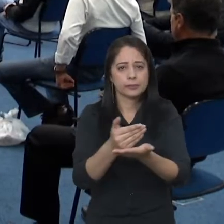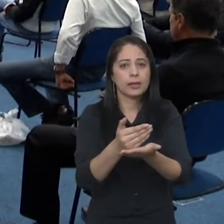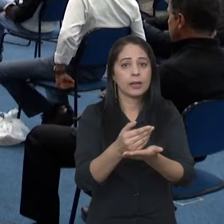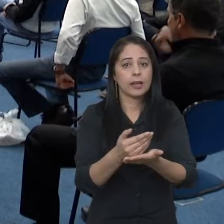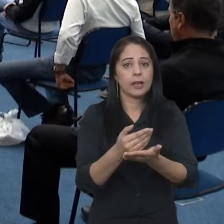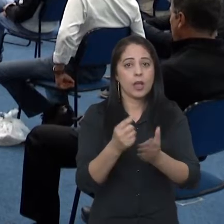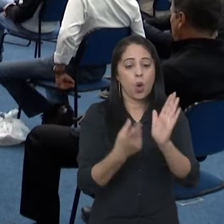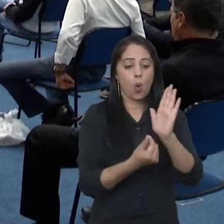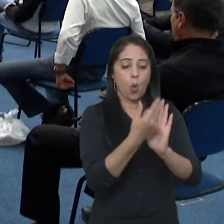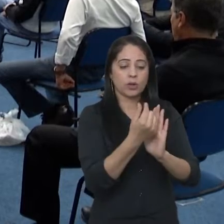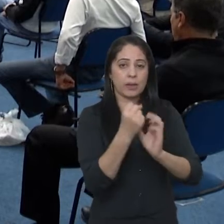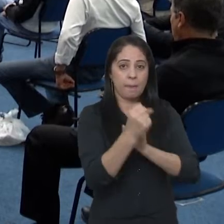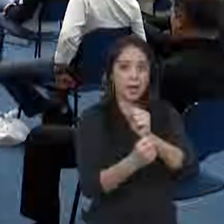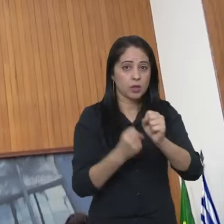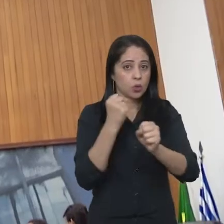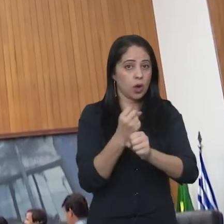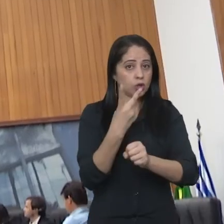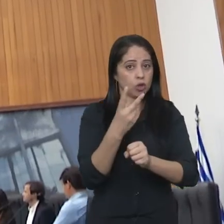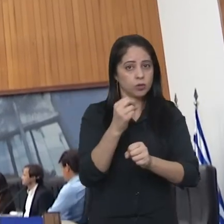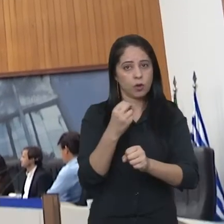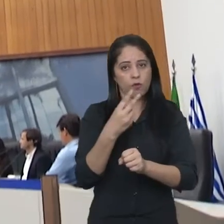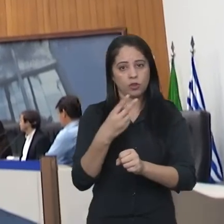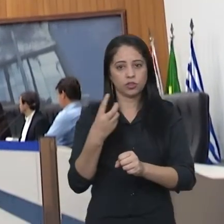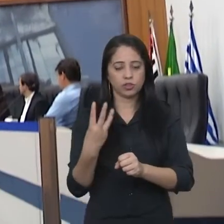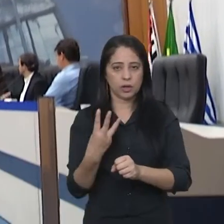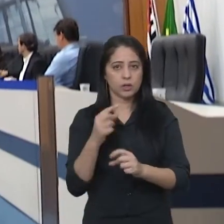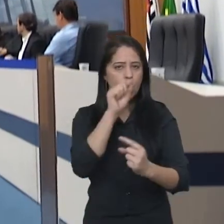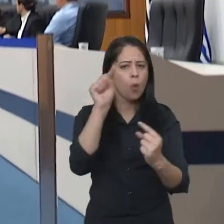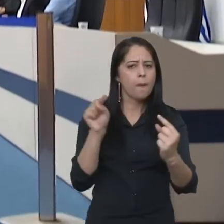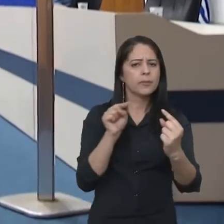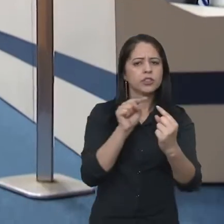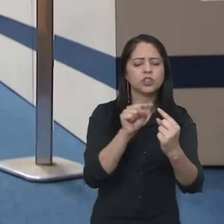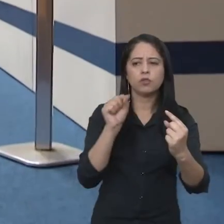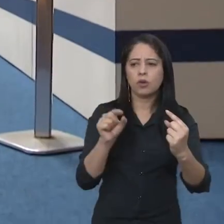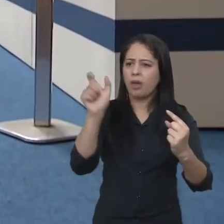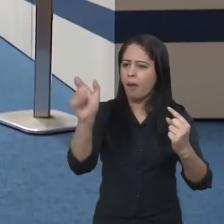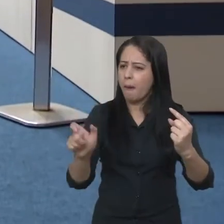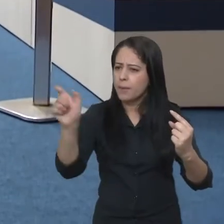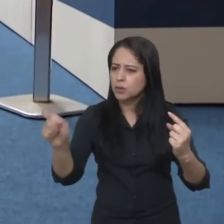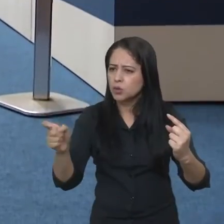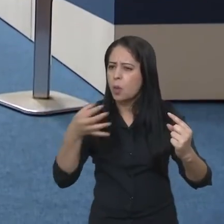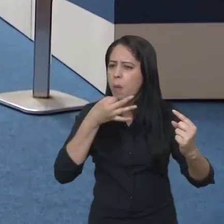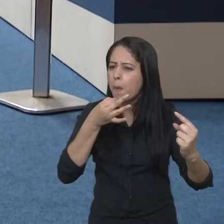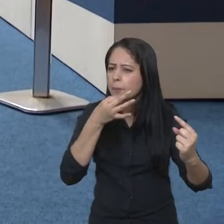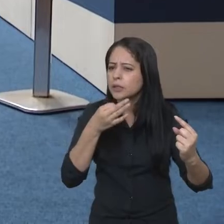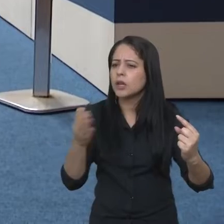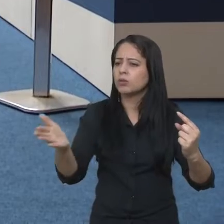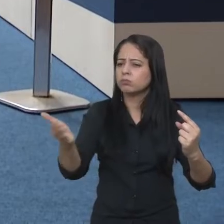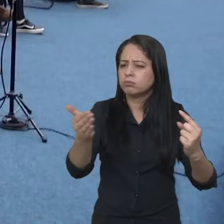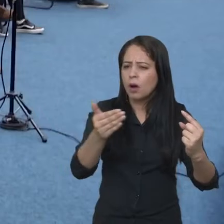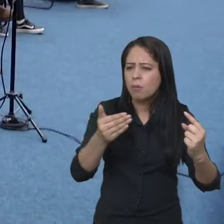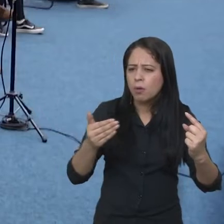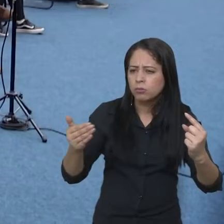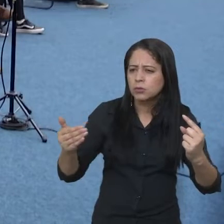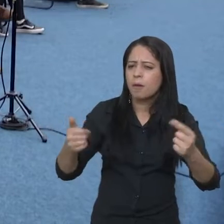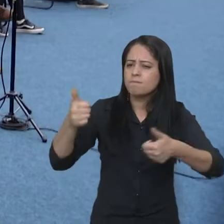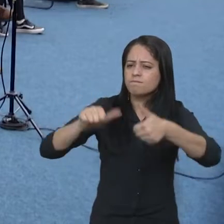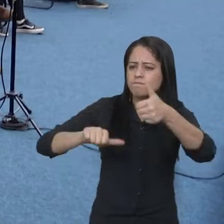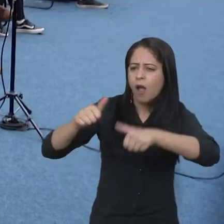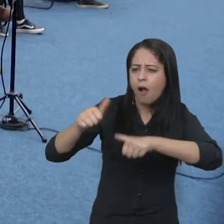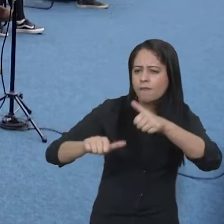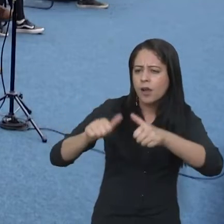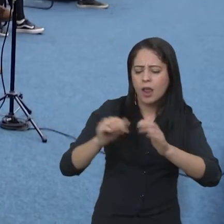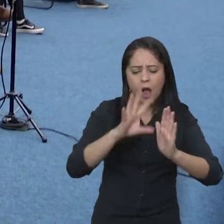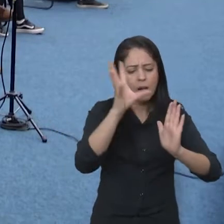de 2023. O encontro teve o objetivo de colher sugestões da população que poderão compor